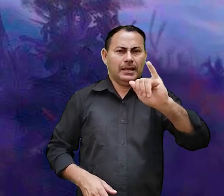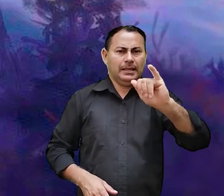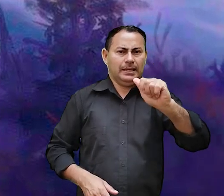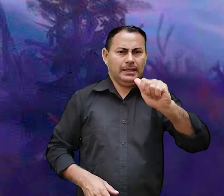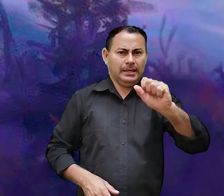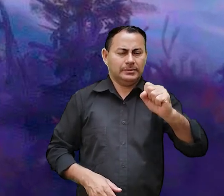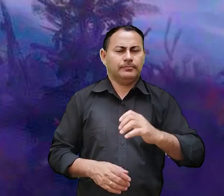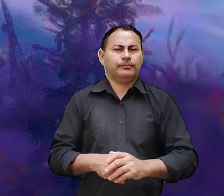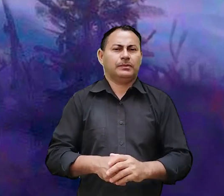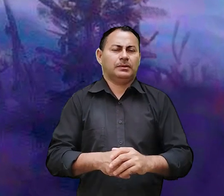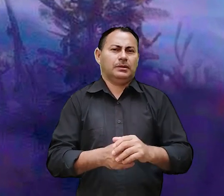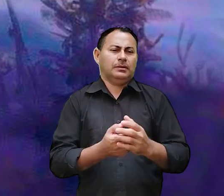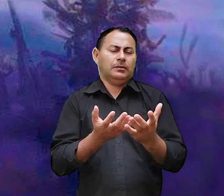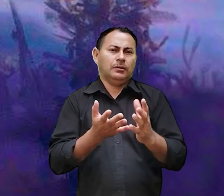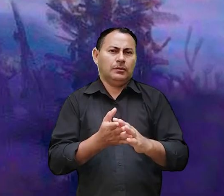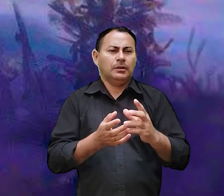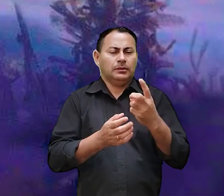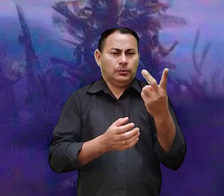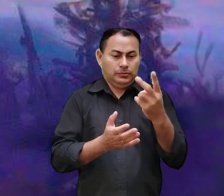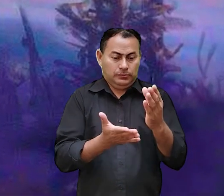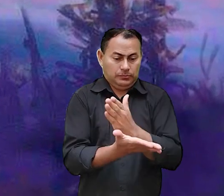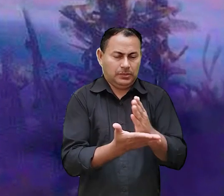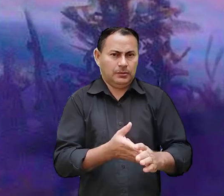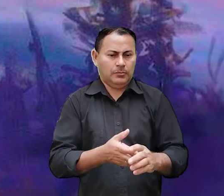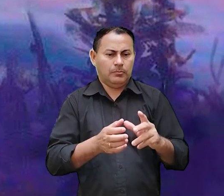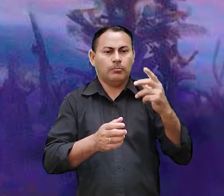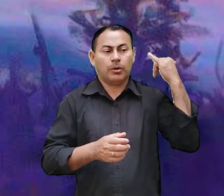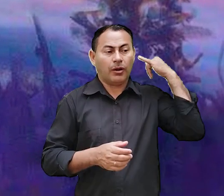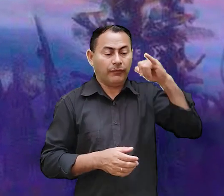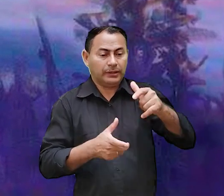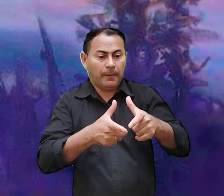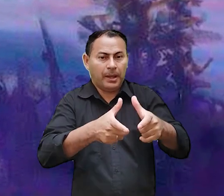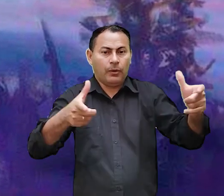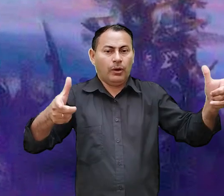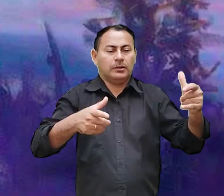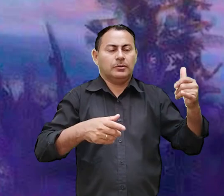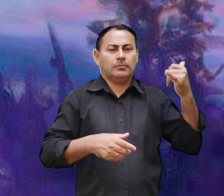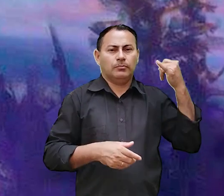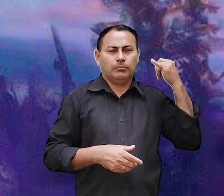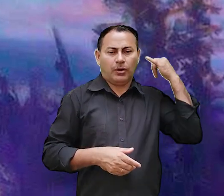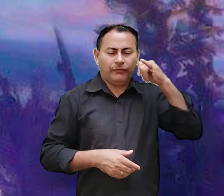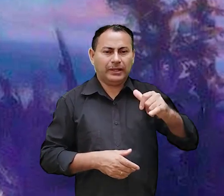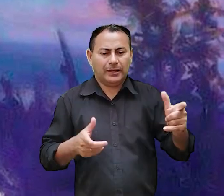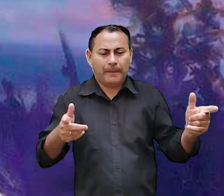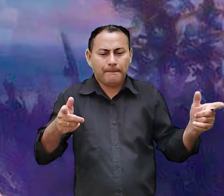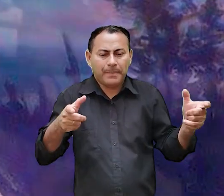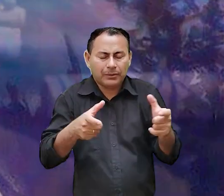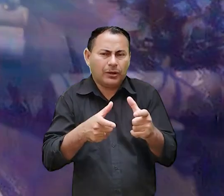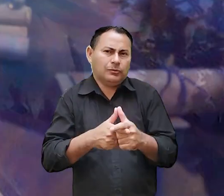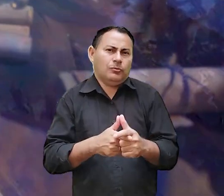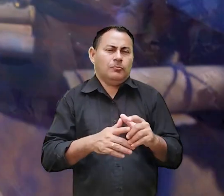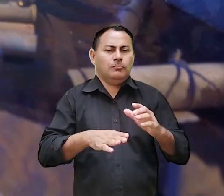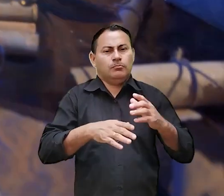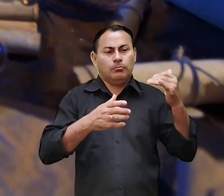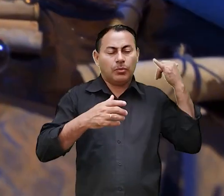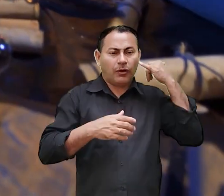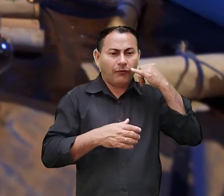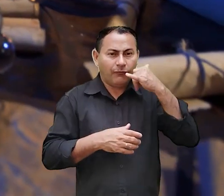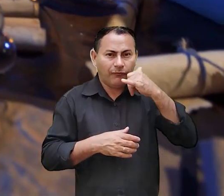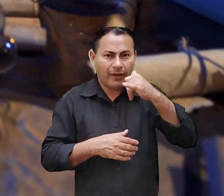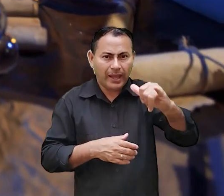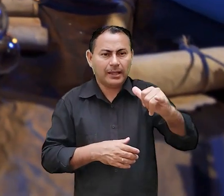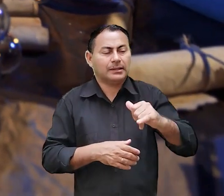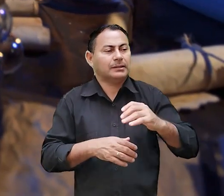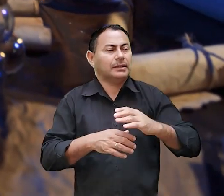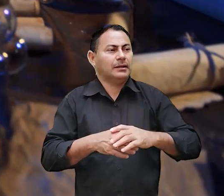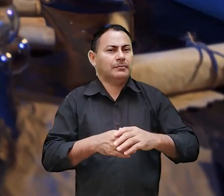os profetas estão divididos em duas categorias profetas maiores e profetas menores isso não quer dizer que os maiores sejam